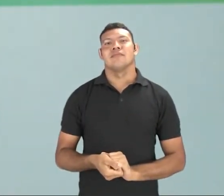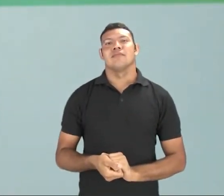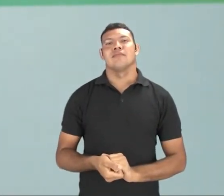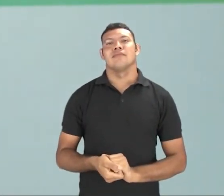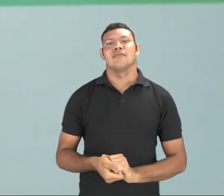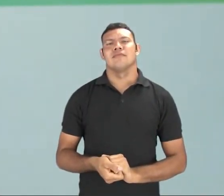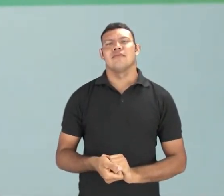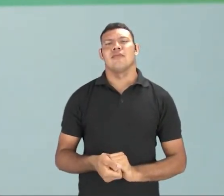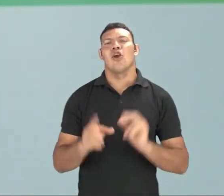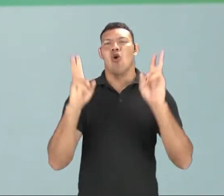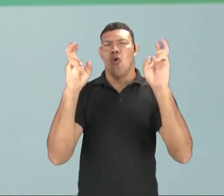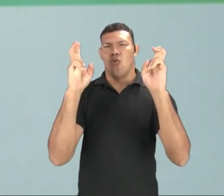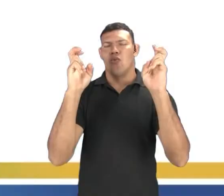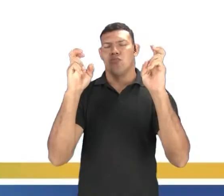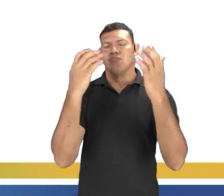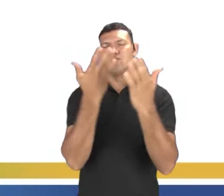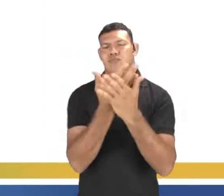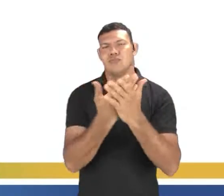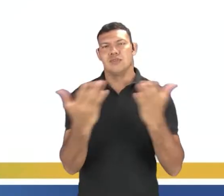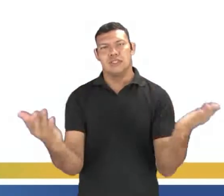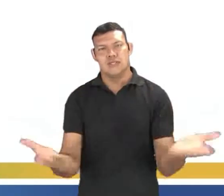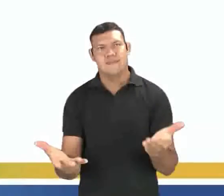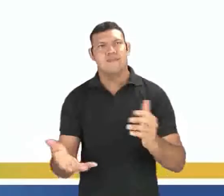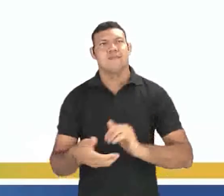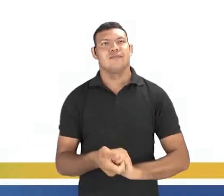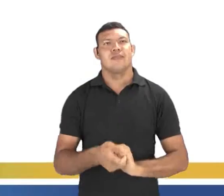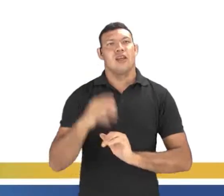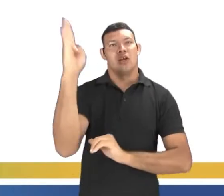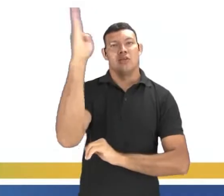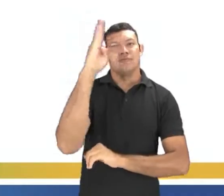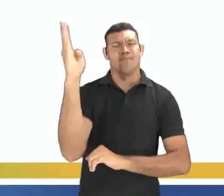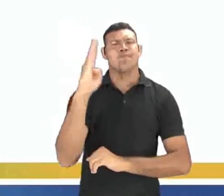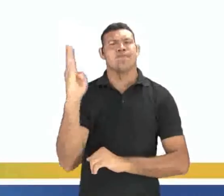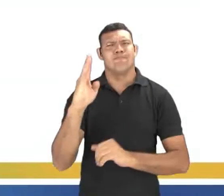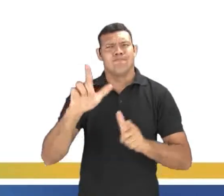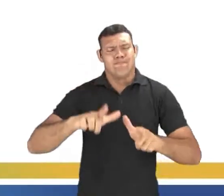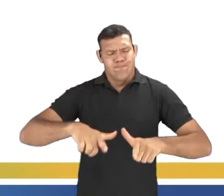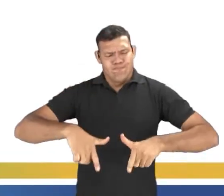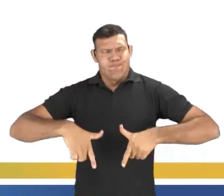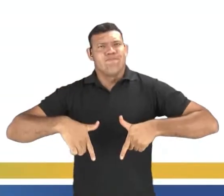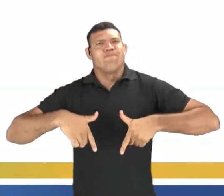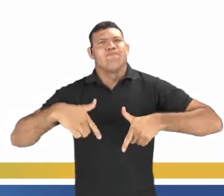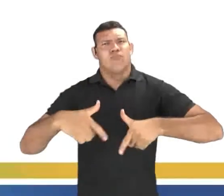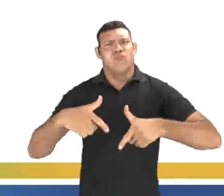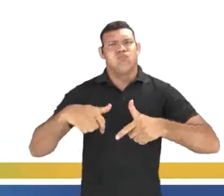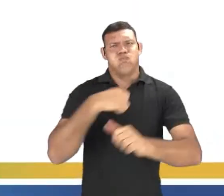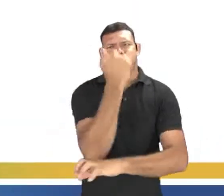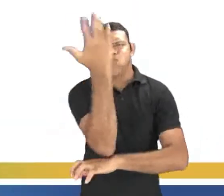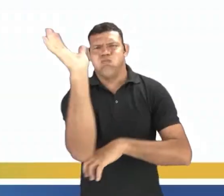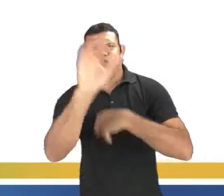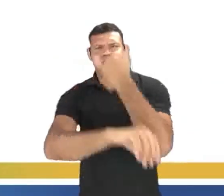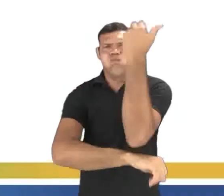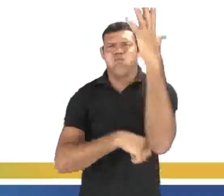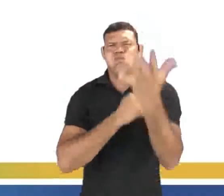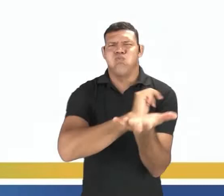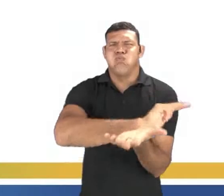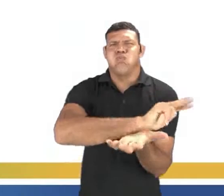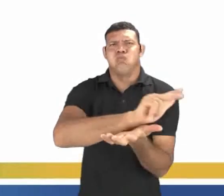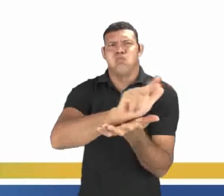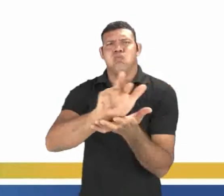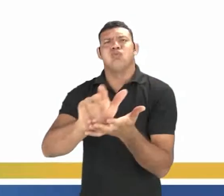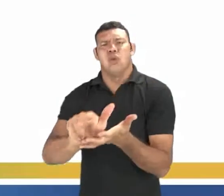esse nosso conteúdo. Vamos lá. O Brasil enfrenta diversos problemas ambientais que prejudicam as